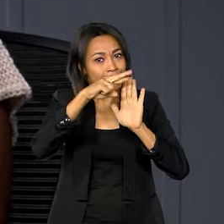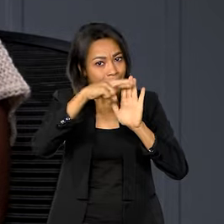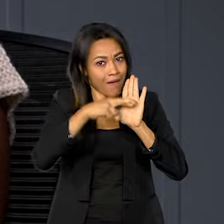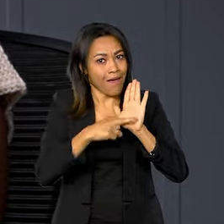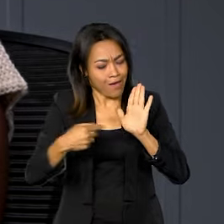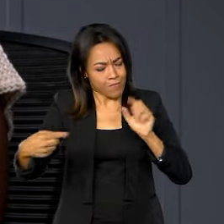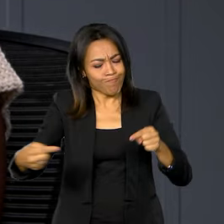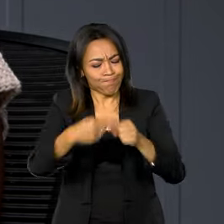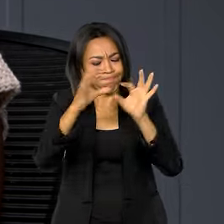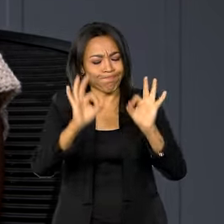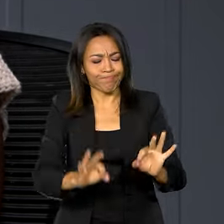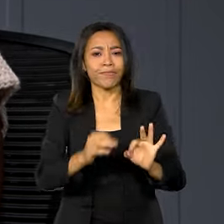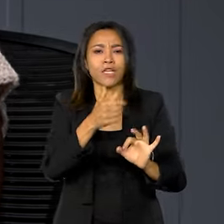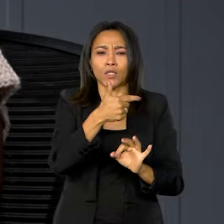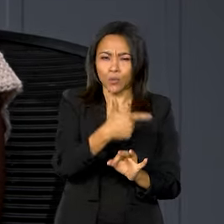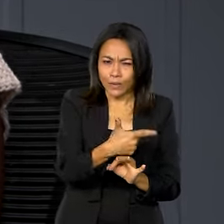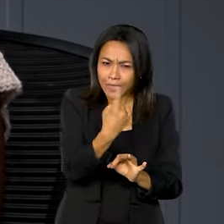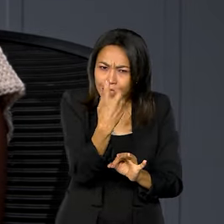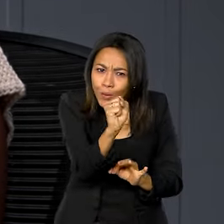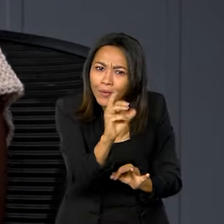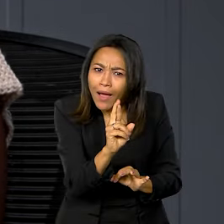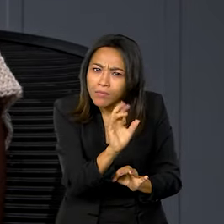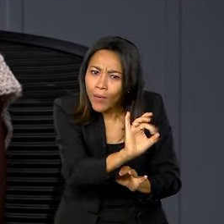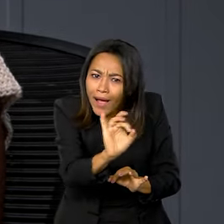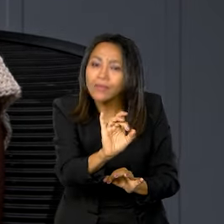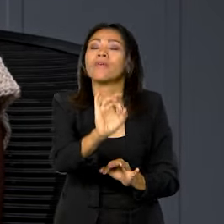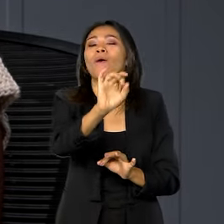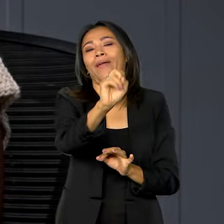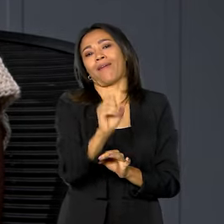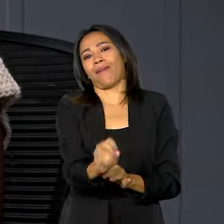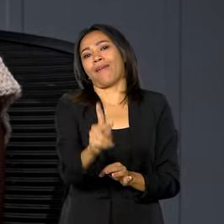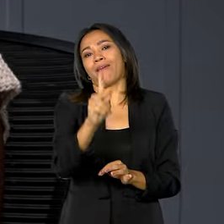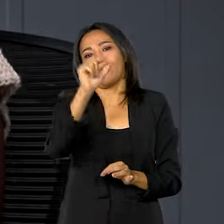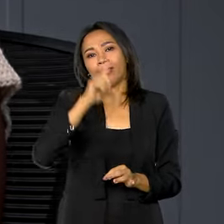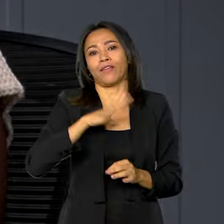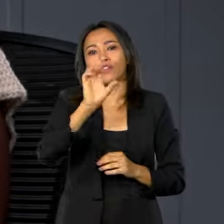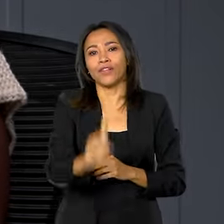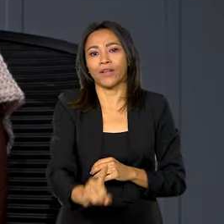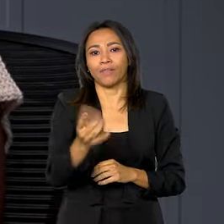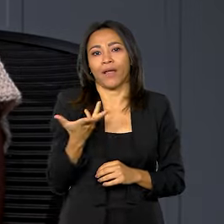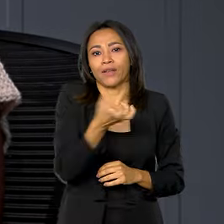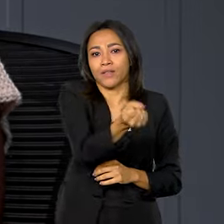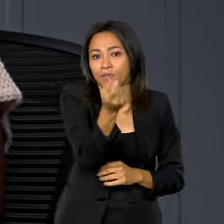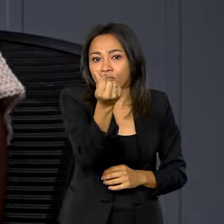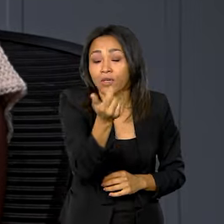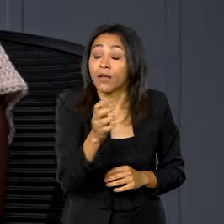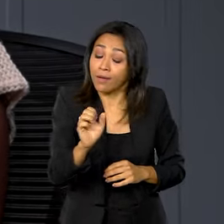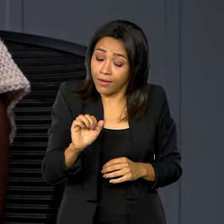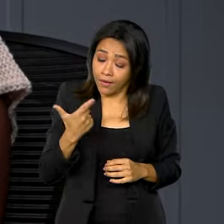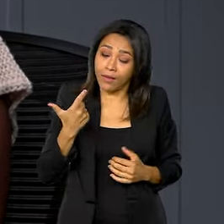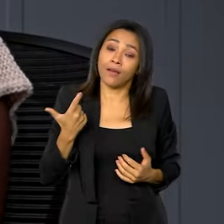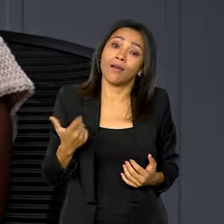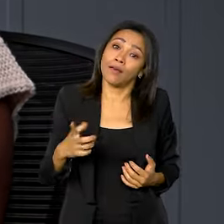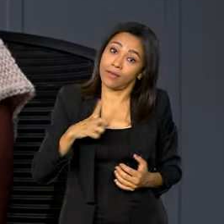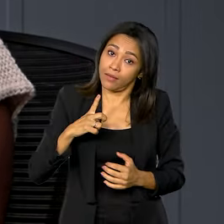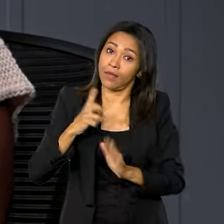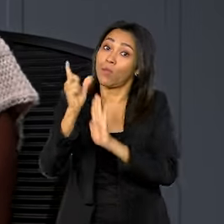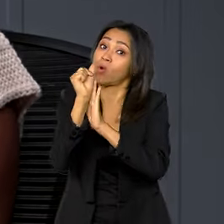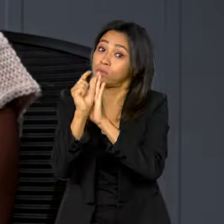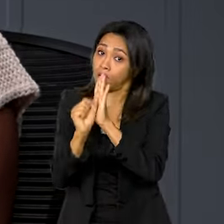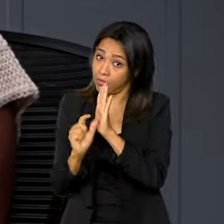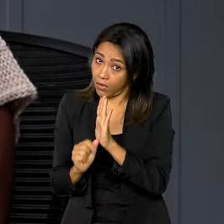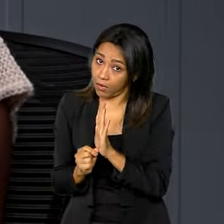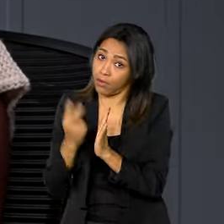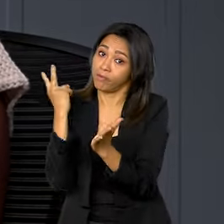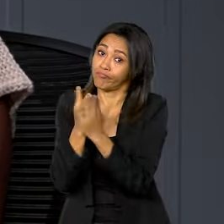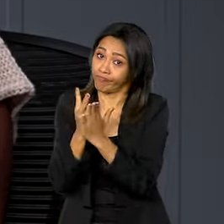sabe dessa margem de até 218 tem direito a entrar no programa Bolsa Família é claro que o programa A gente tem um orçamento